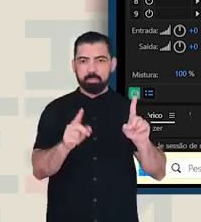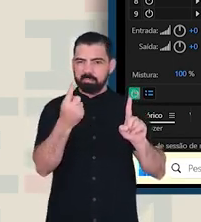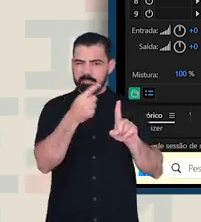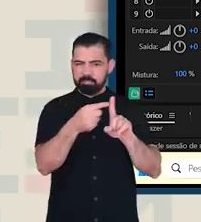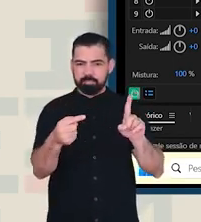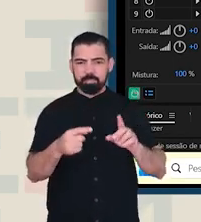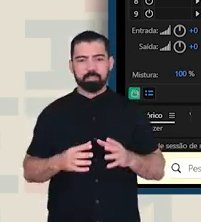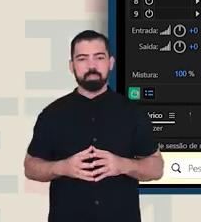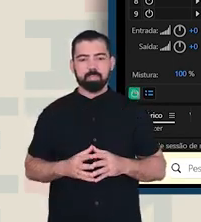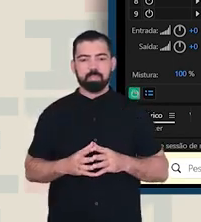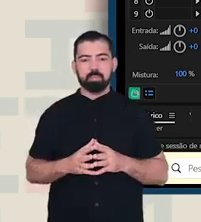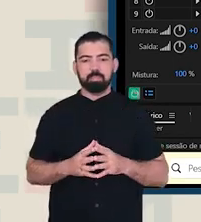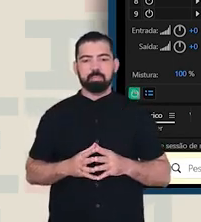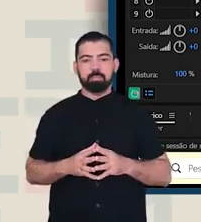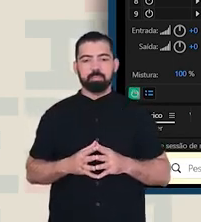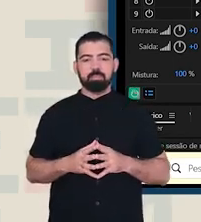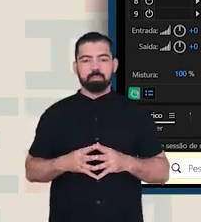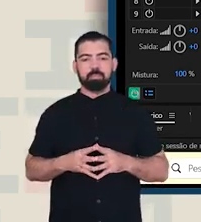Então, aqui,